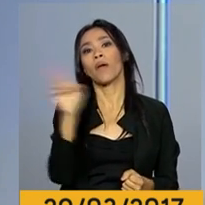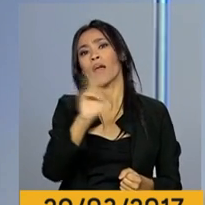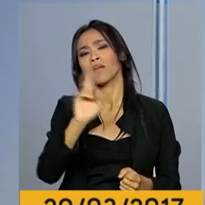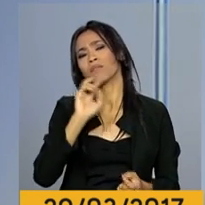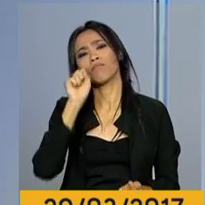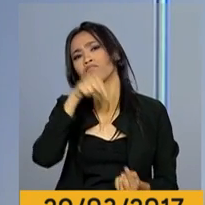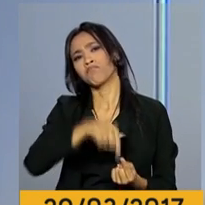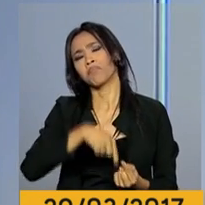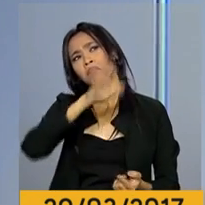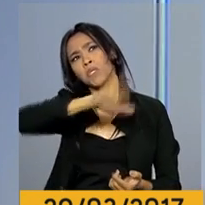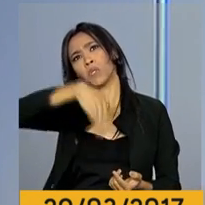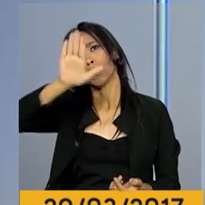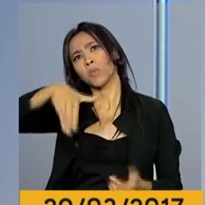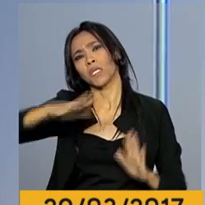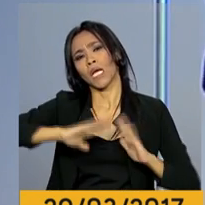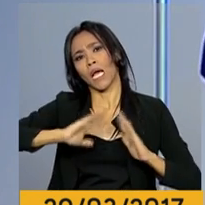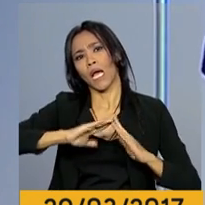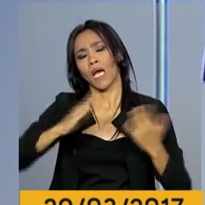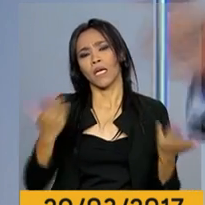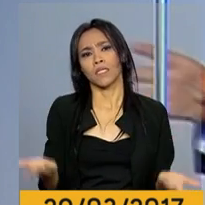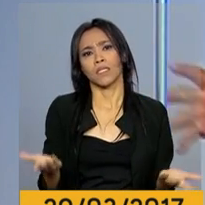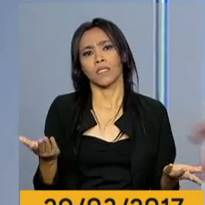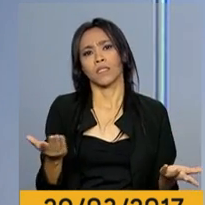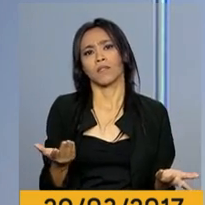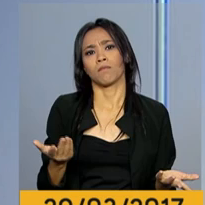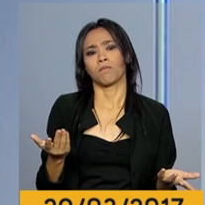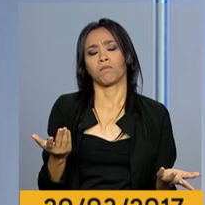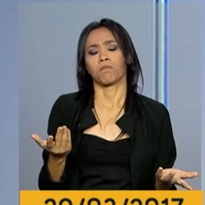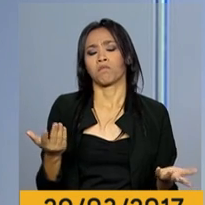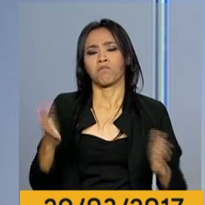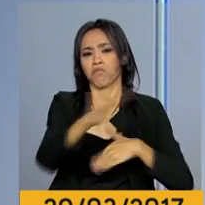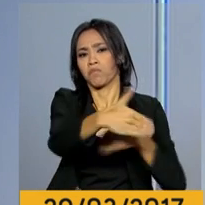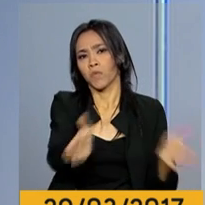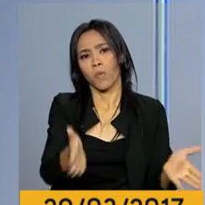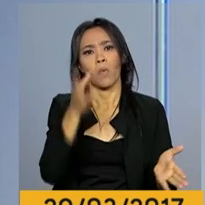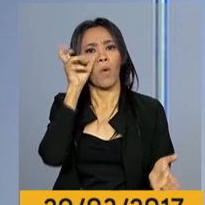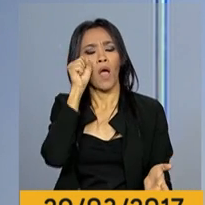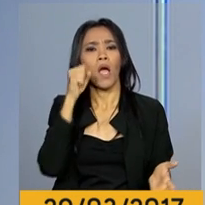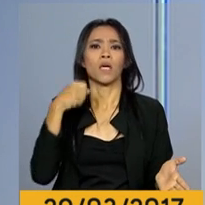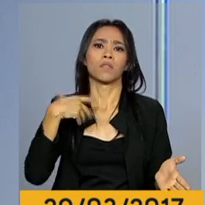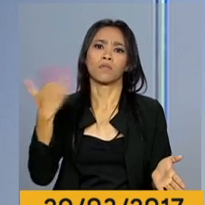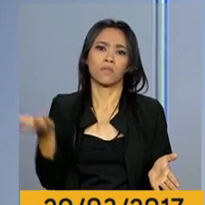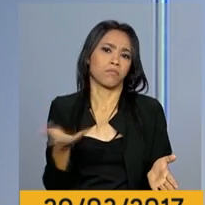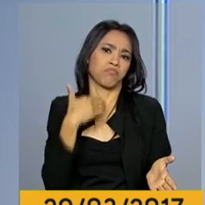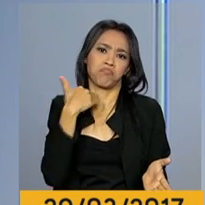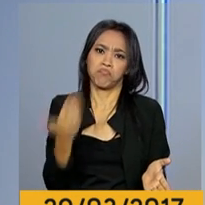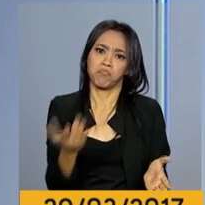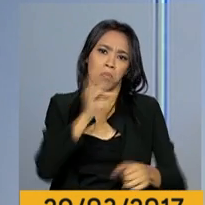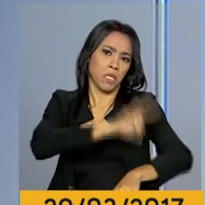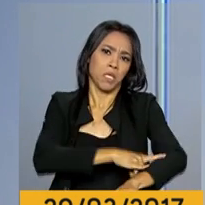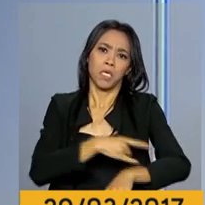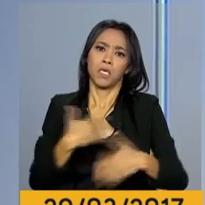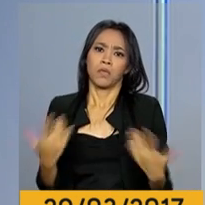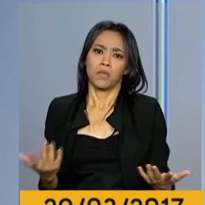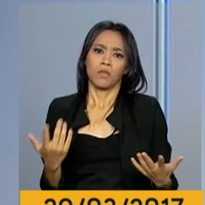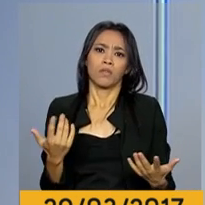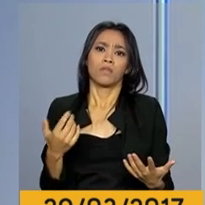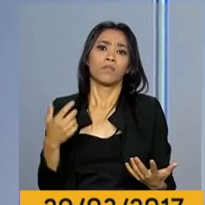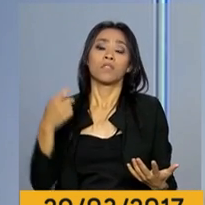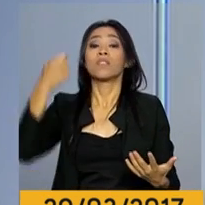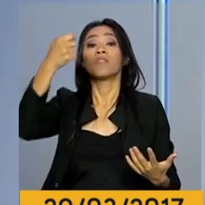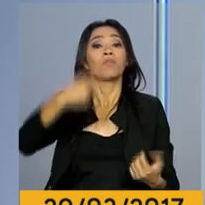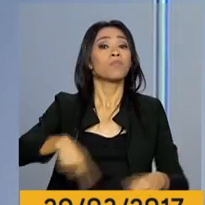uma pintura da sua casa um quarto um banheiro ou seja sem ter que